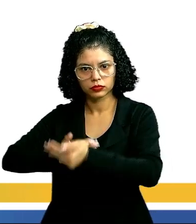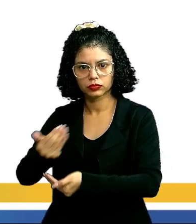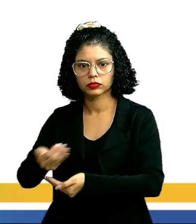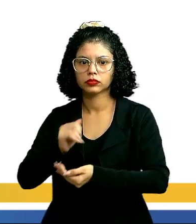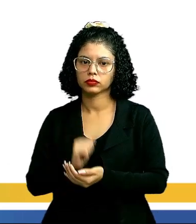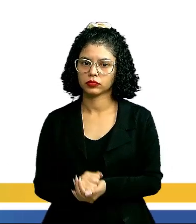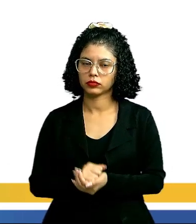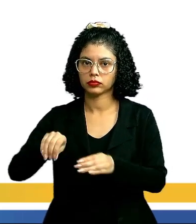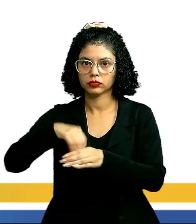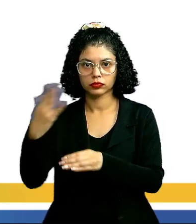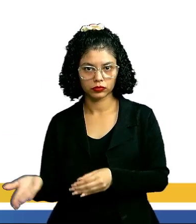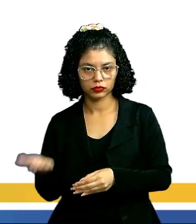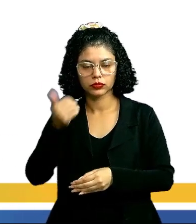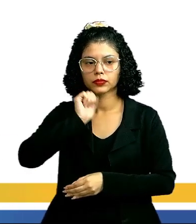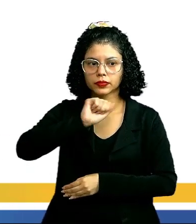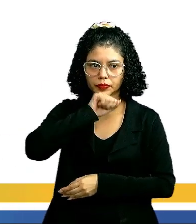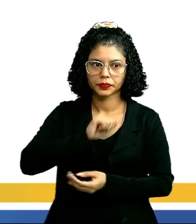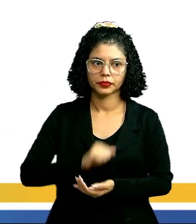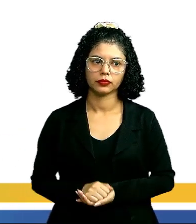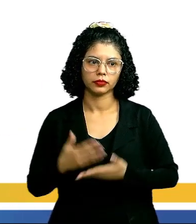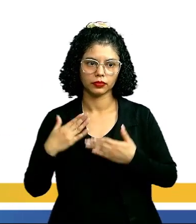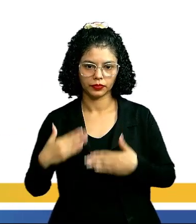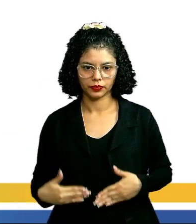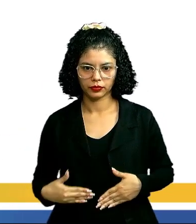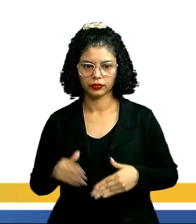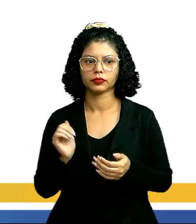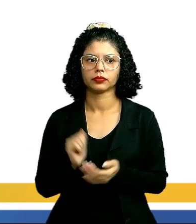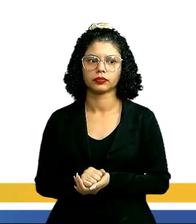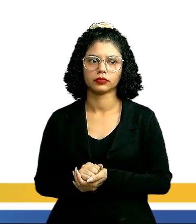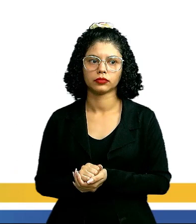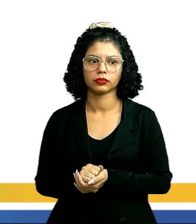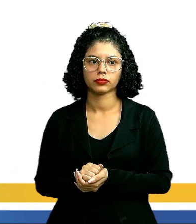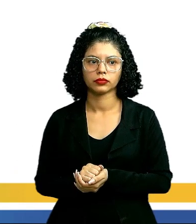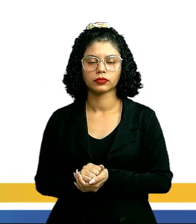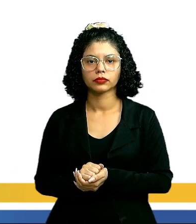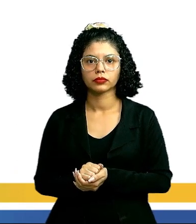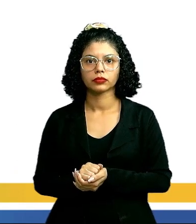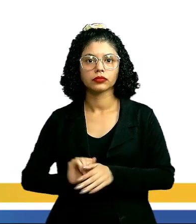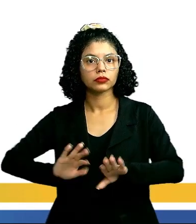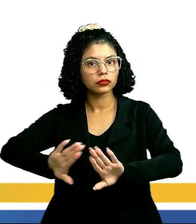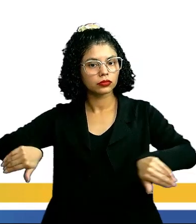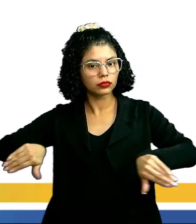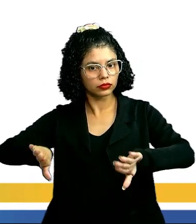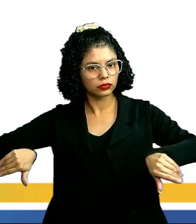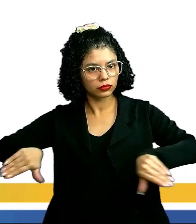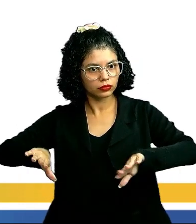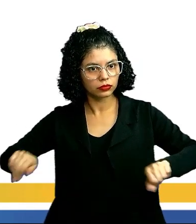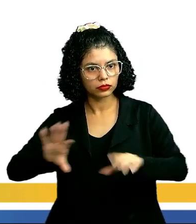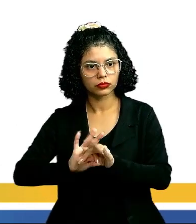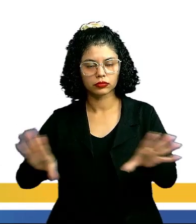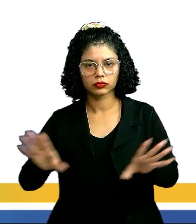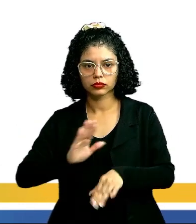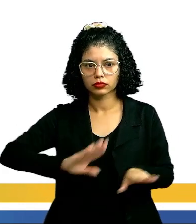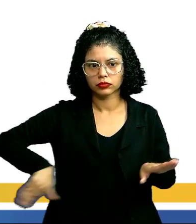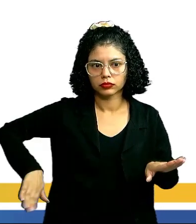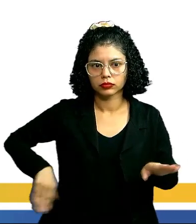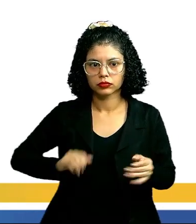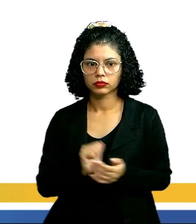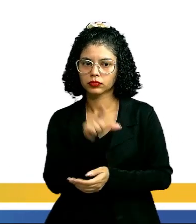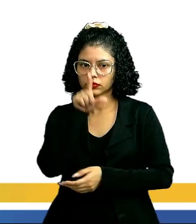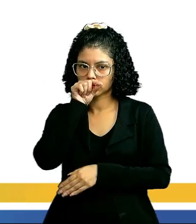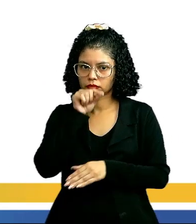os embriões se desenvolvem fora do corpo da mãe. No ovo, né? Tartarugas abandonam os ovos na